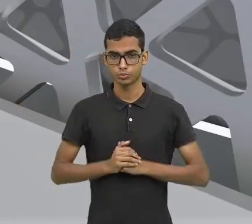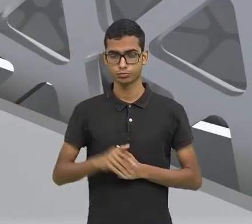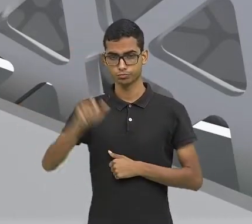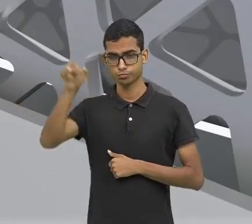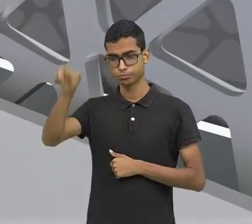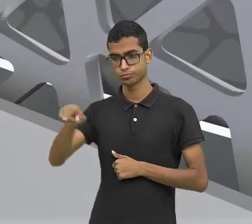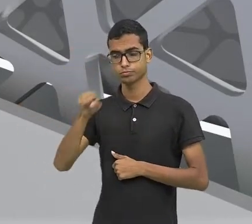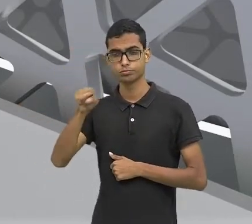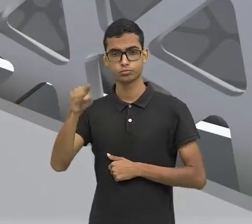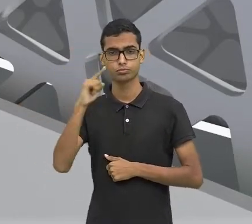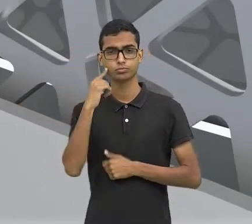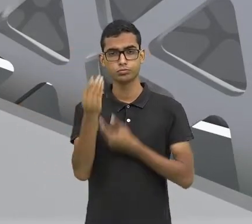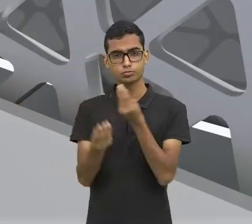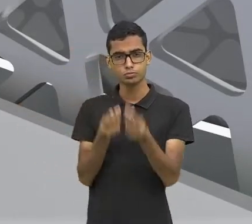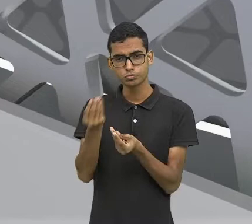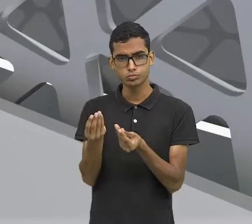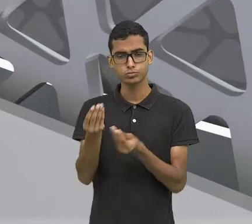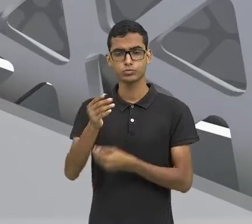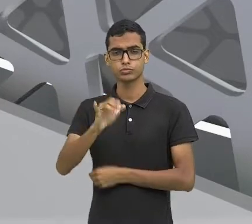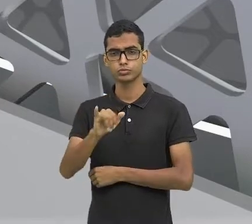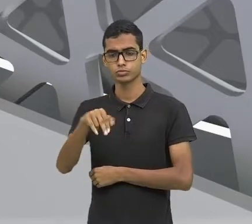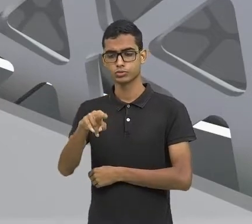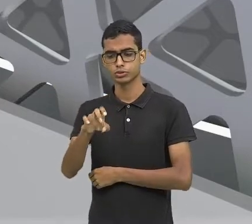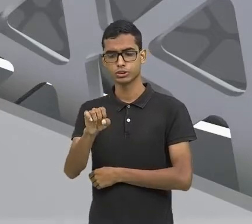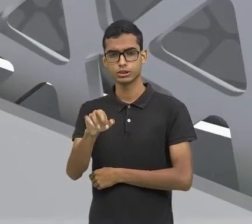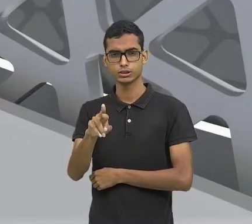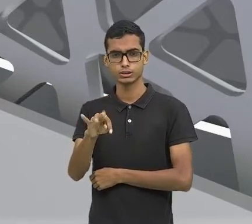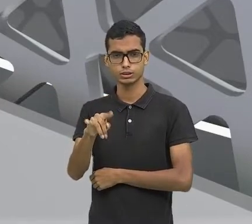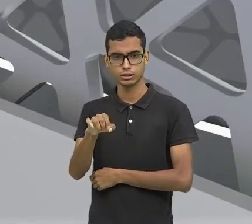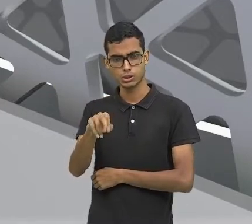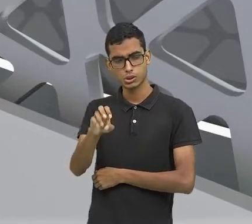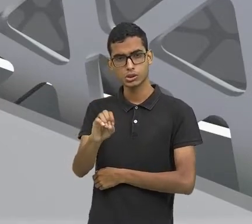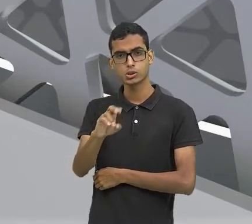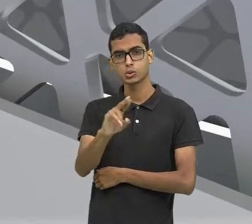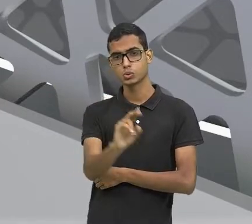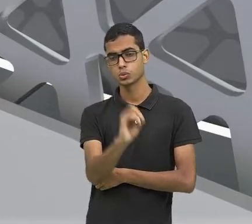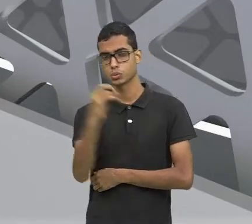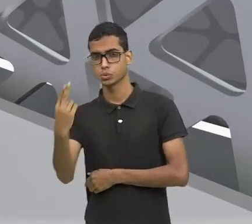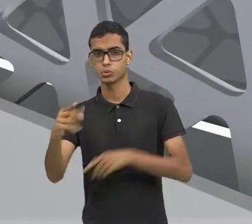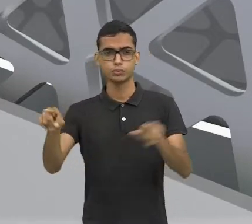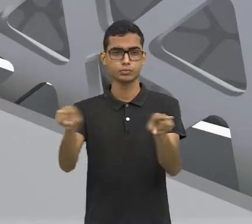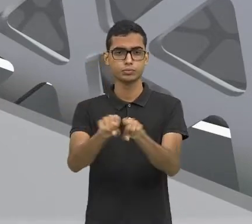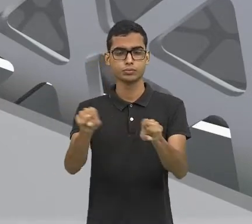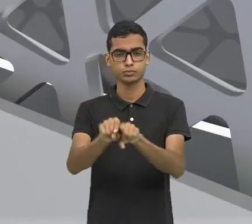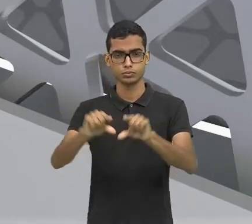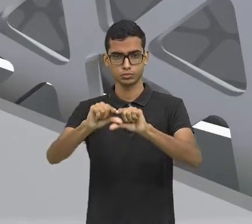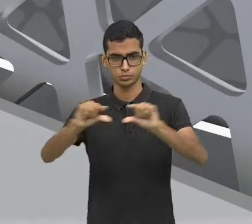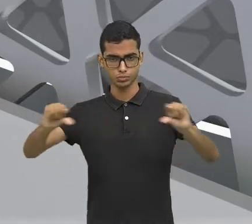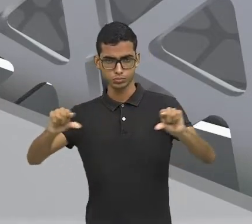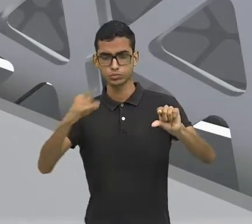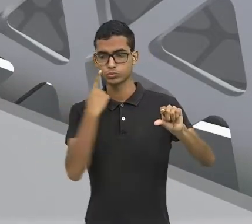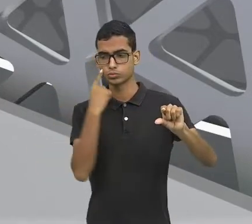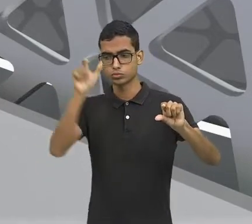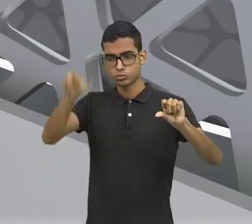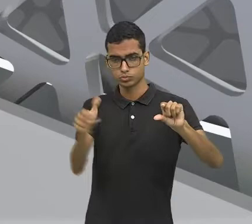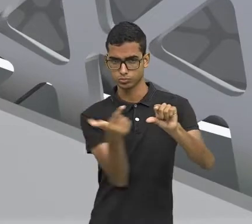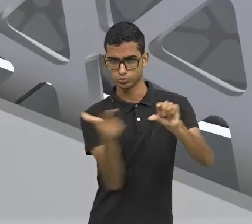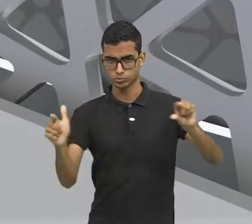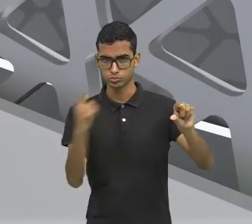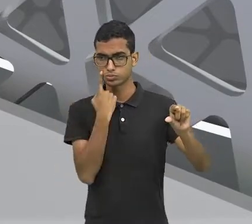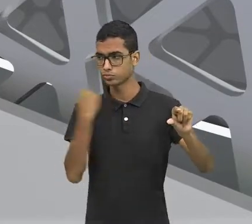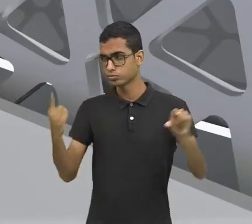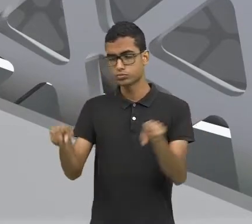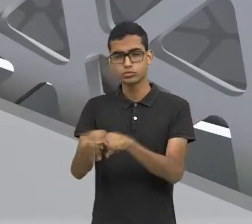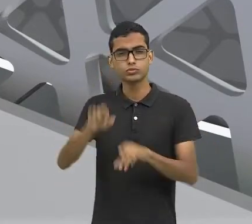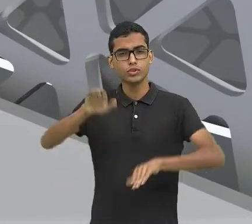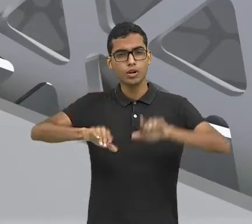sujeito que é conhecido como inexistente ou também chamado de oração sem sujeito. Vamos ter orações que, de